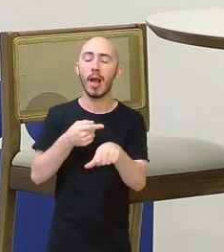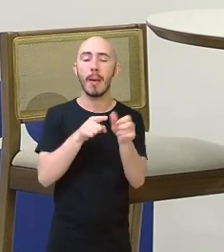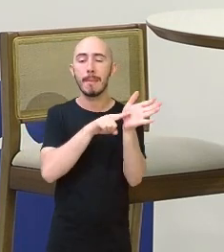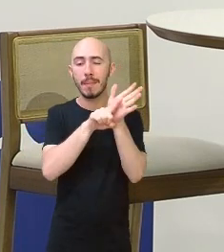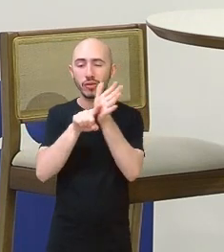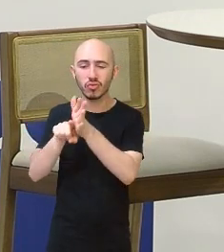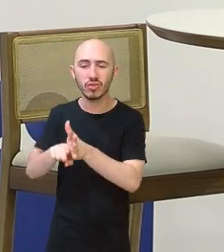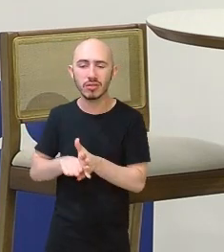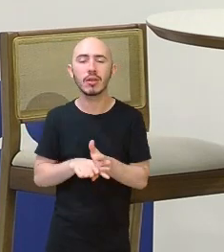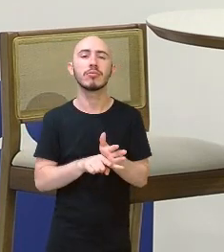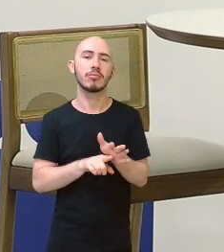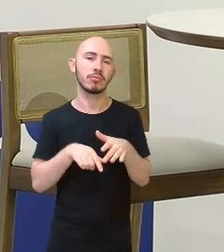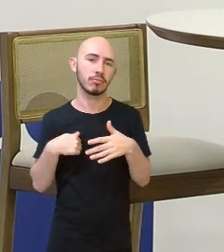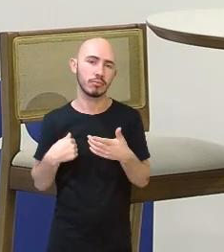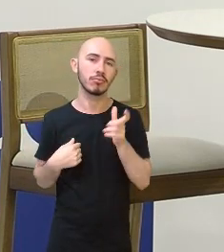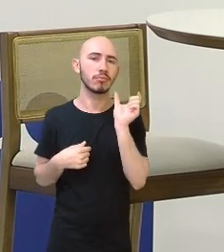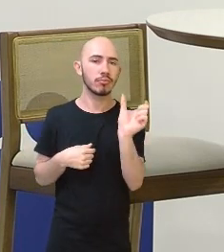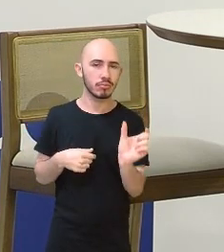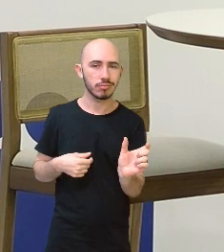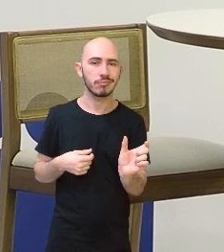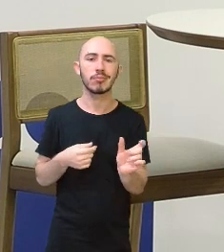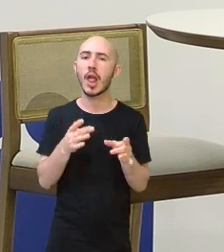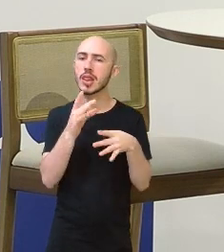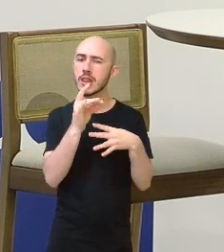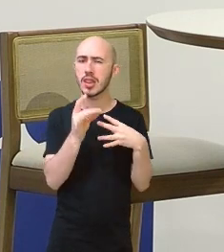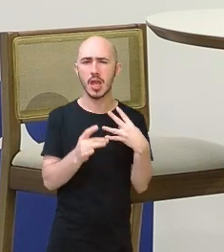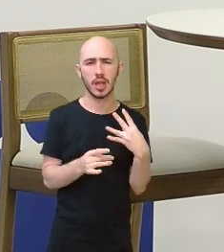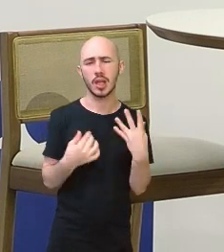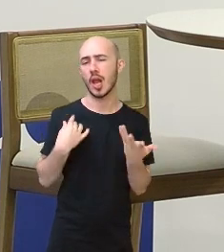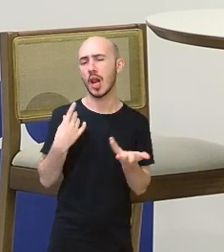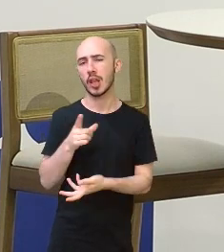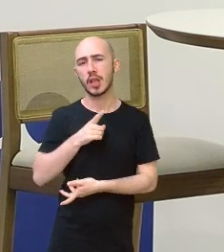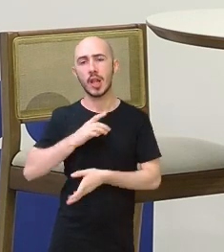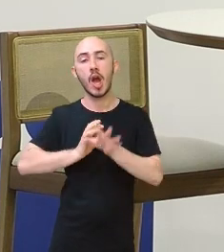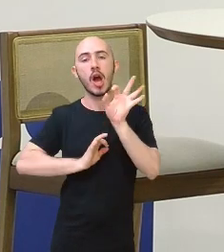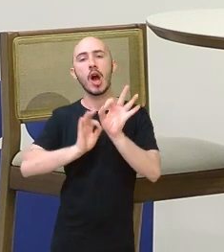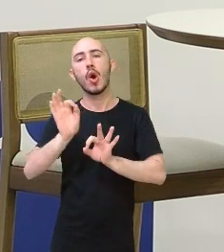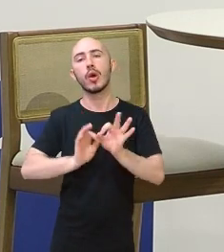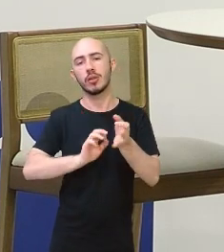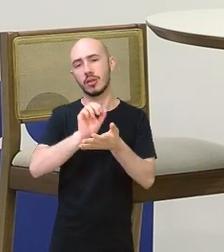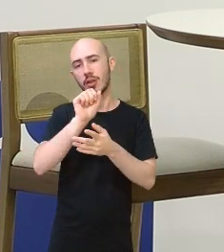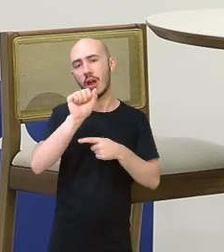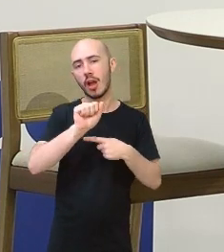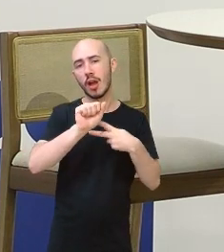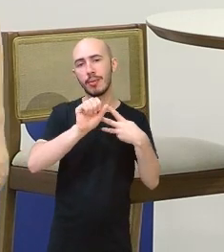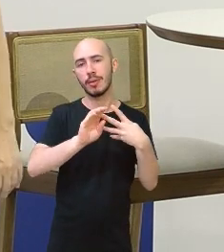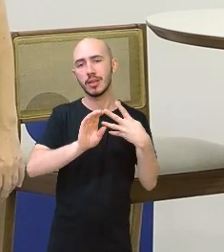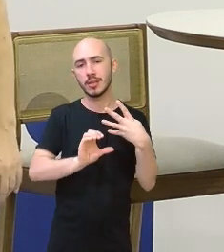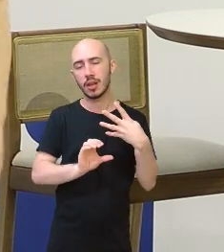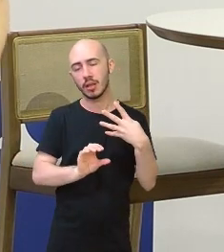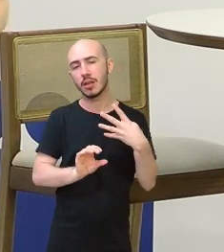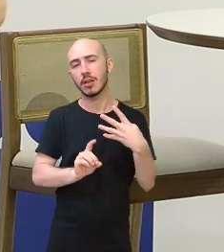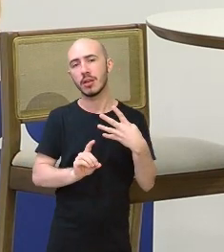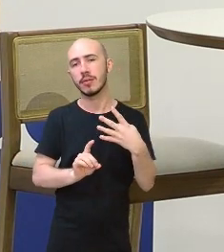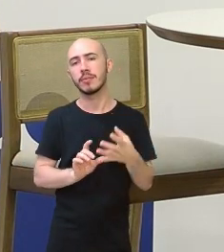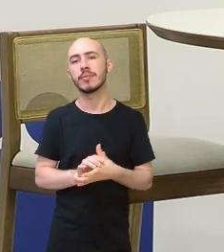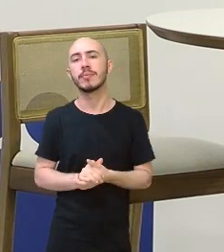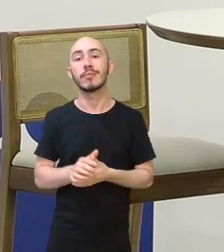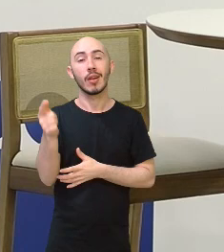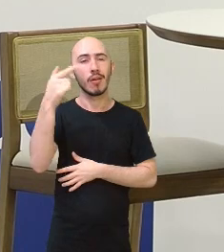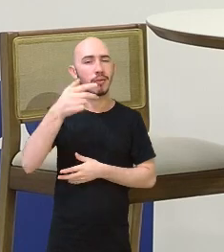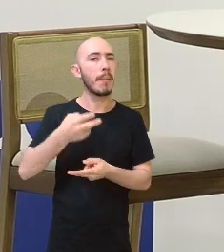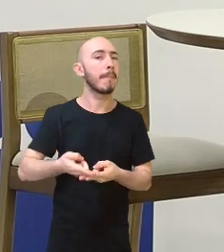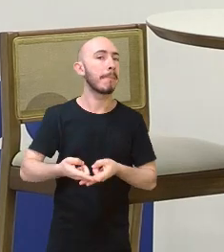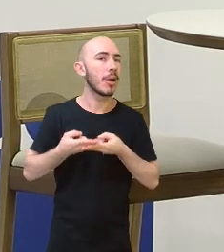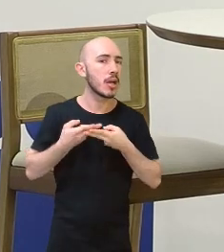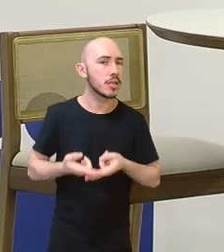justamente esses detalhes, a questão da ordem alfabética. E é uma coisa que você precisa ter bastante